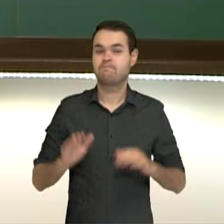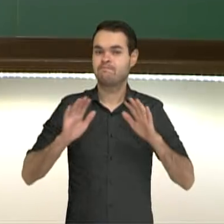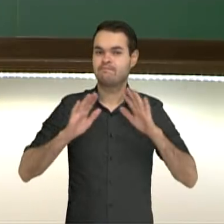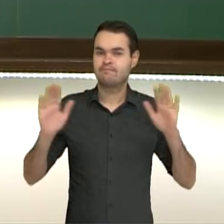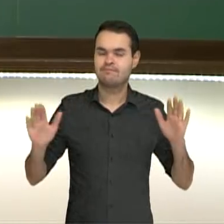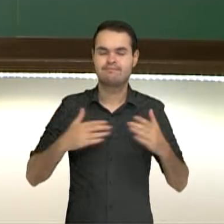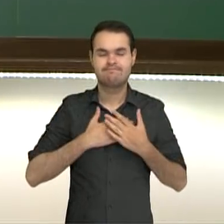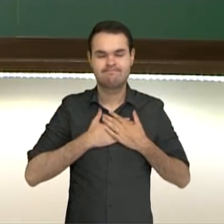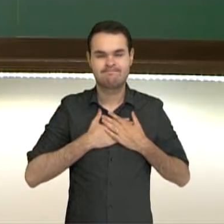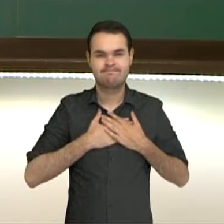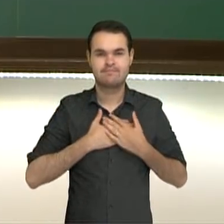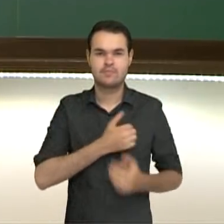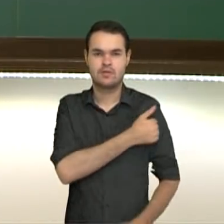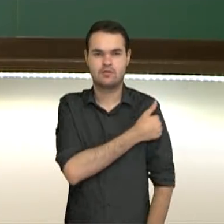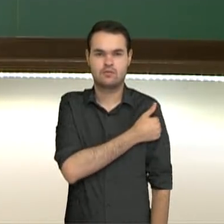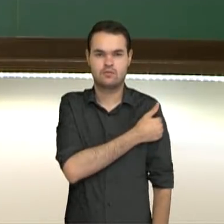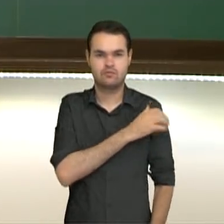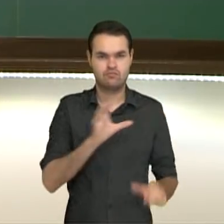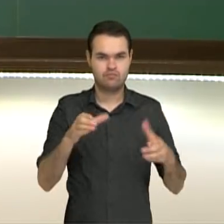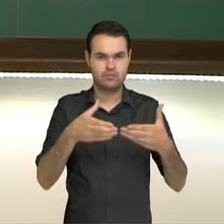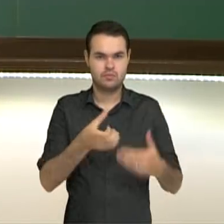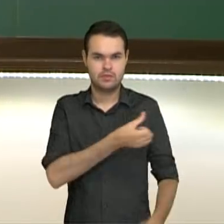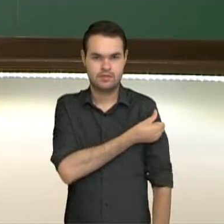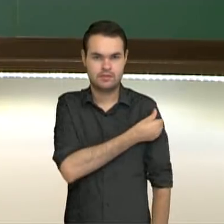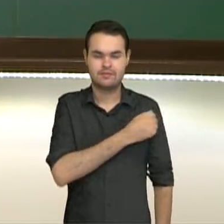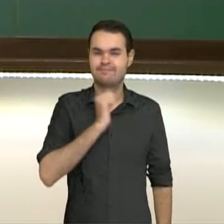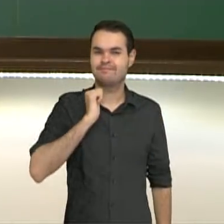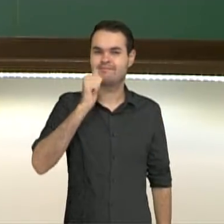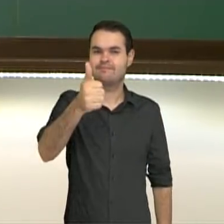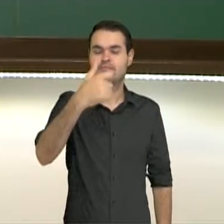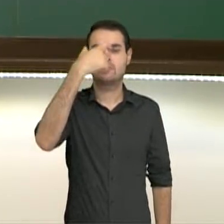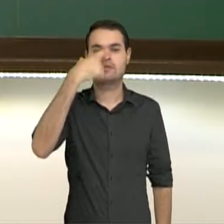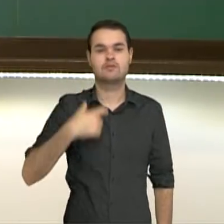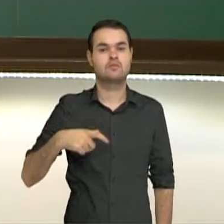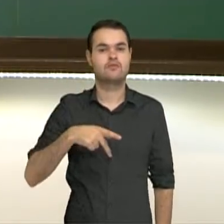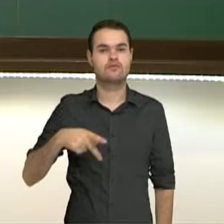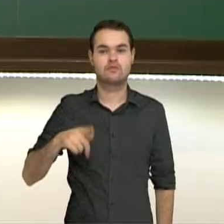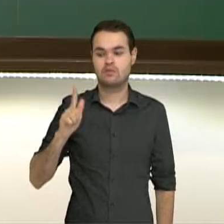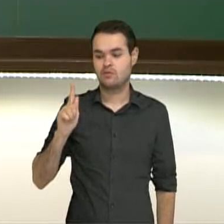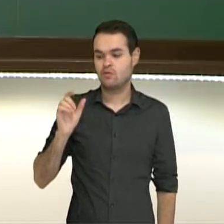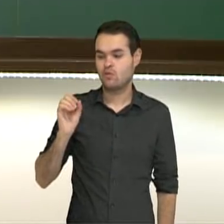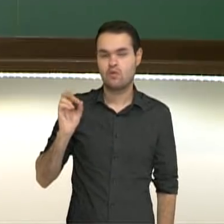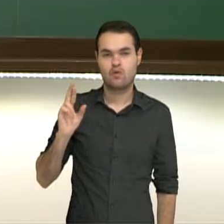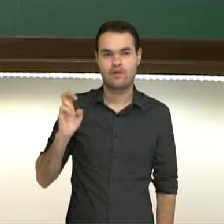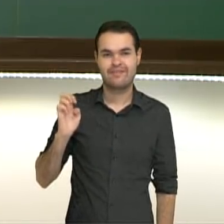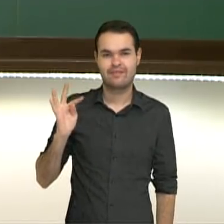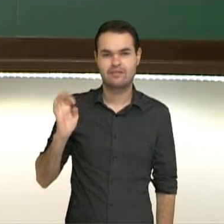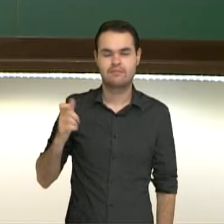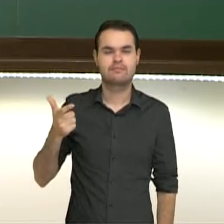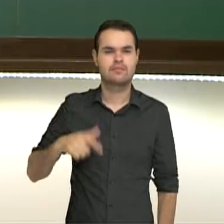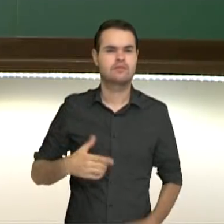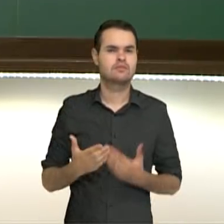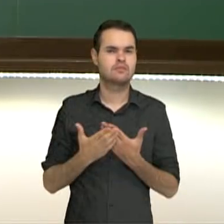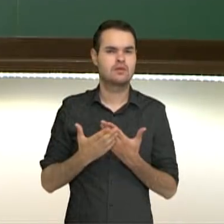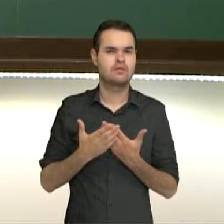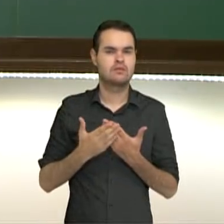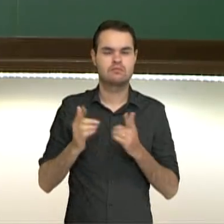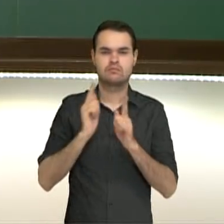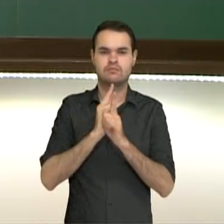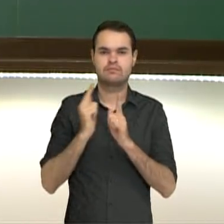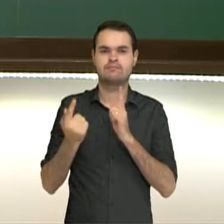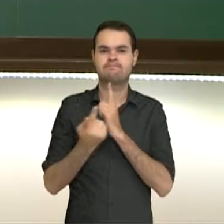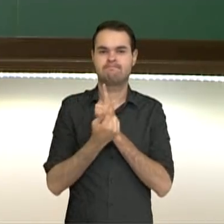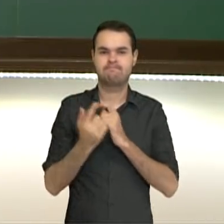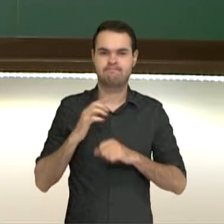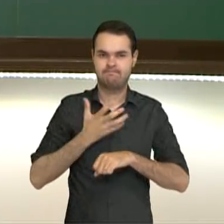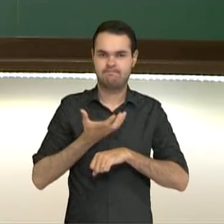Olá, meus queridos alunos do sexto ano, tudo bem com vocês? Eu sou a professora Gorete Wozniak, estamos aqui para mais uma aula de geografia